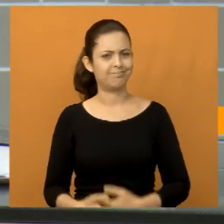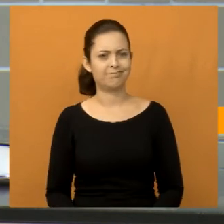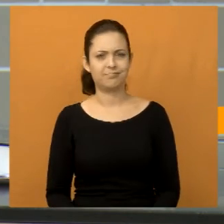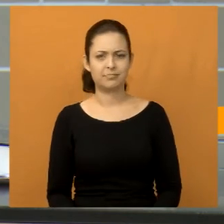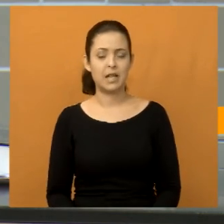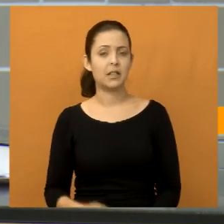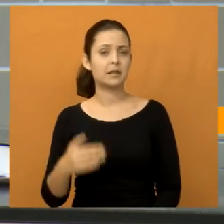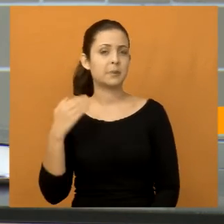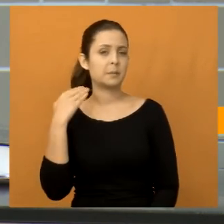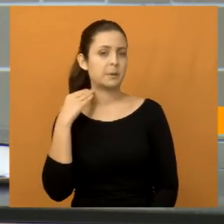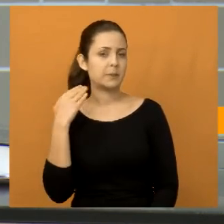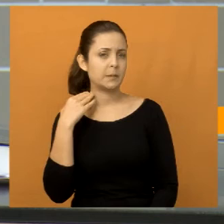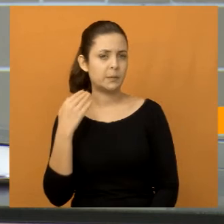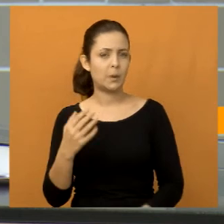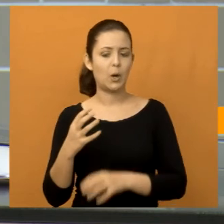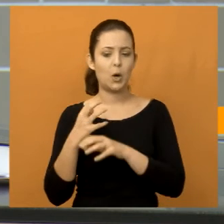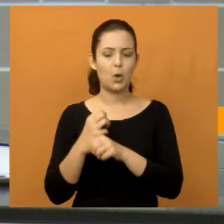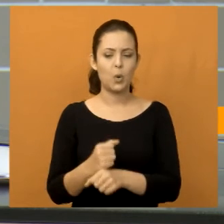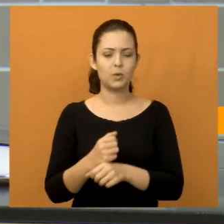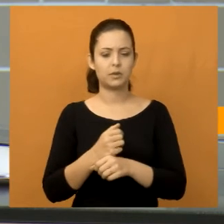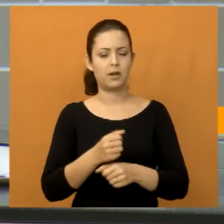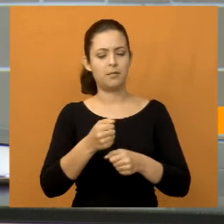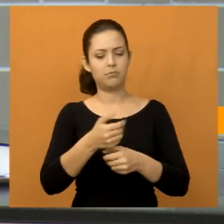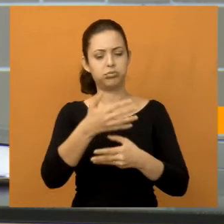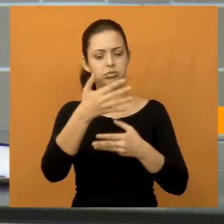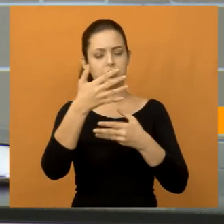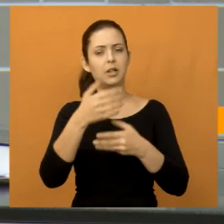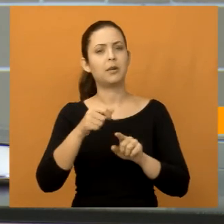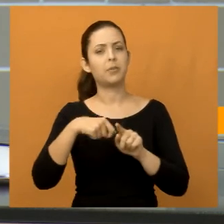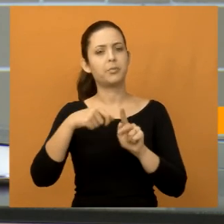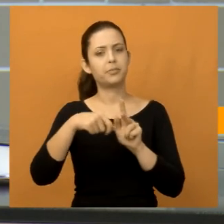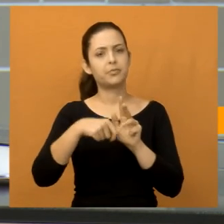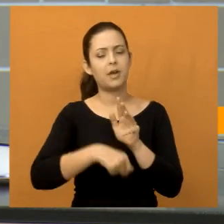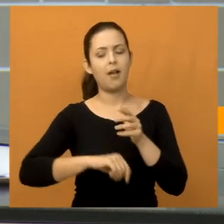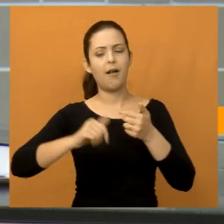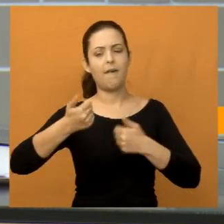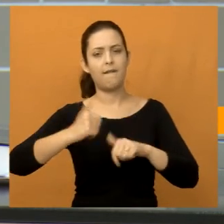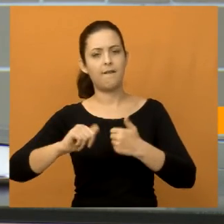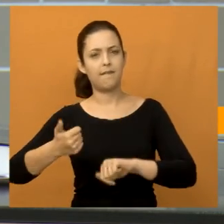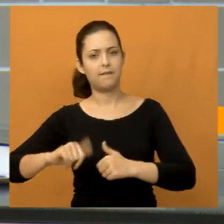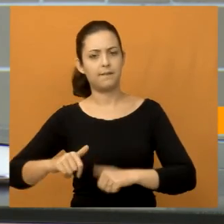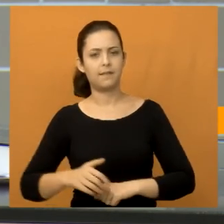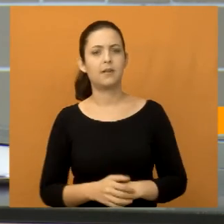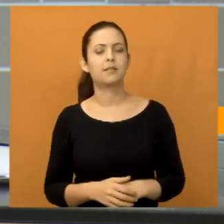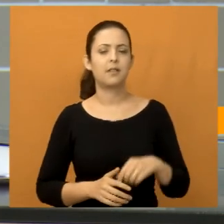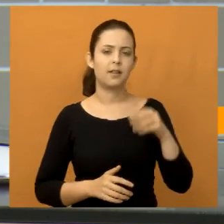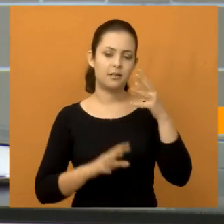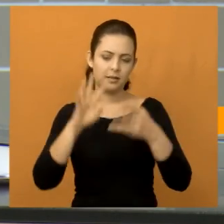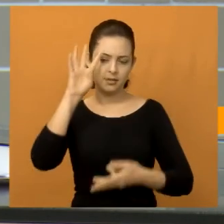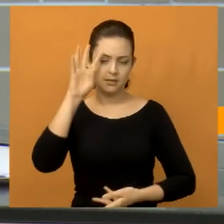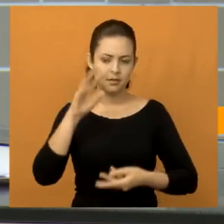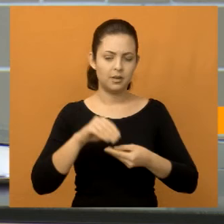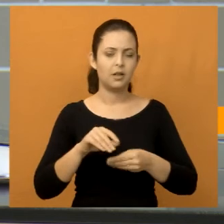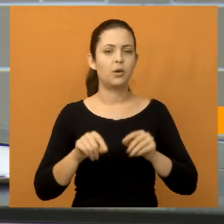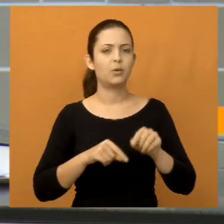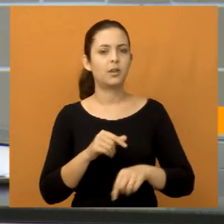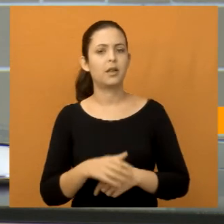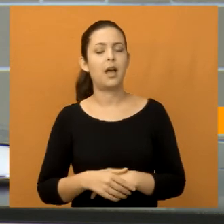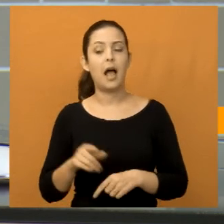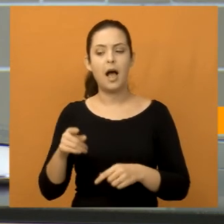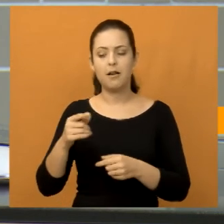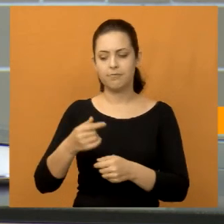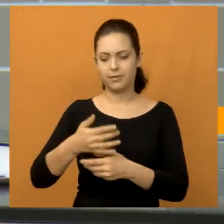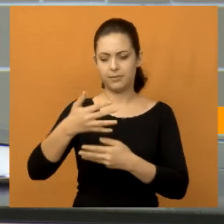Sigilo bancário. Após análise dos depoimentos à CPI, entendeu ser necessária a quebra